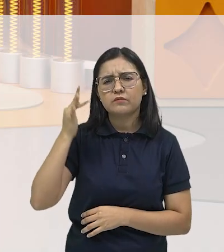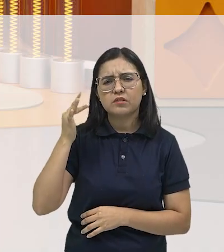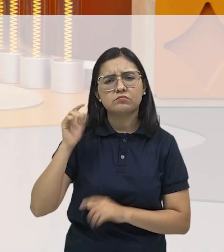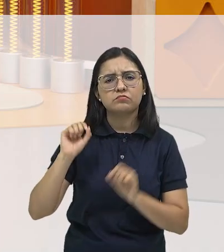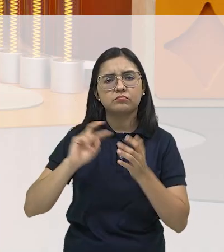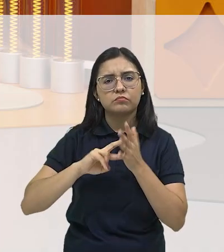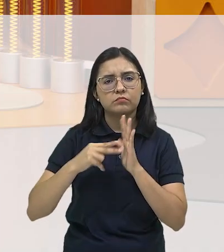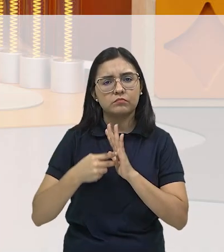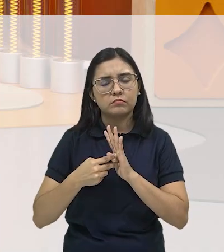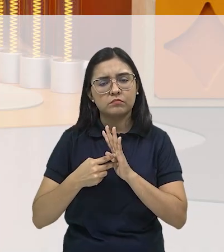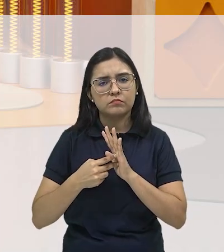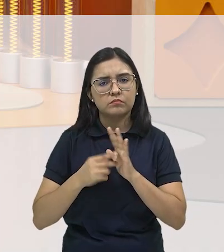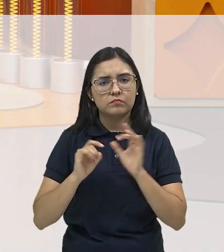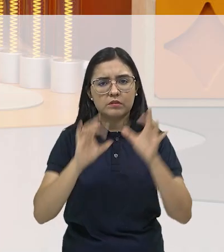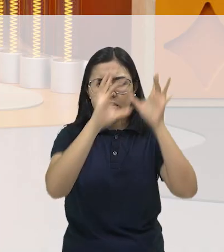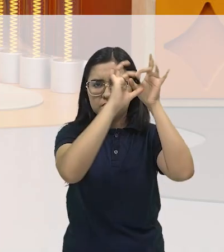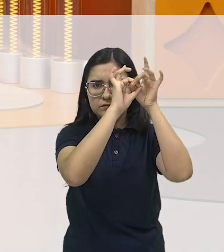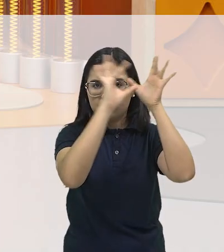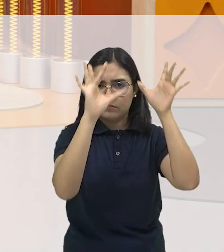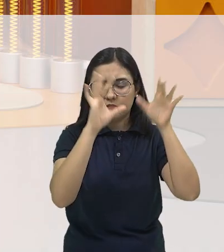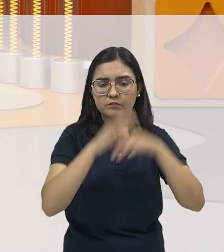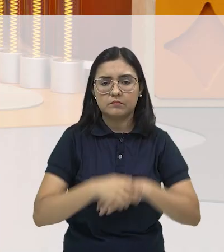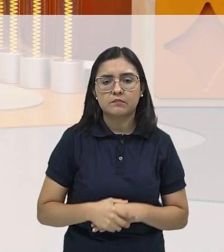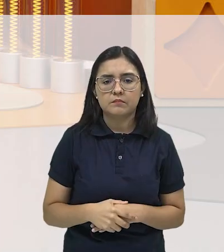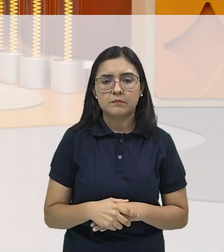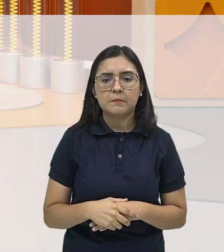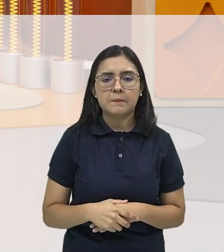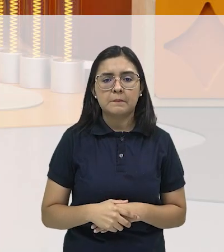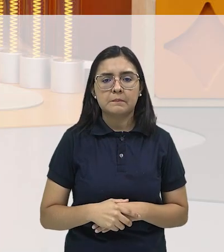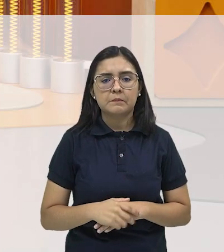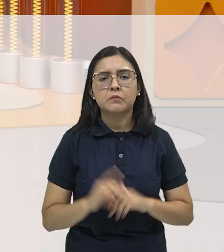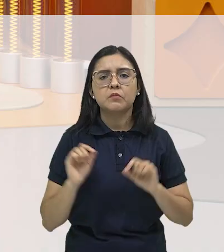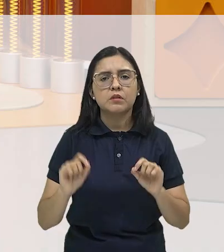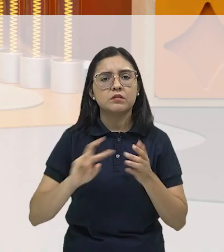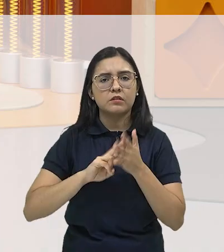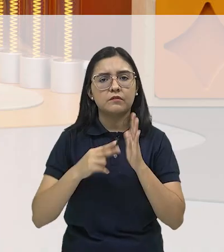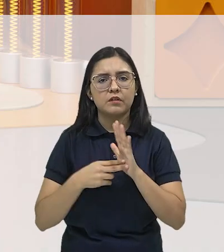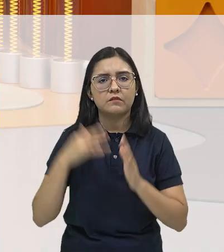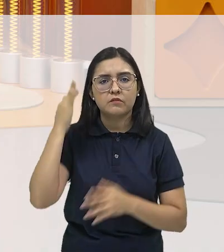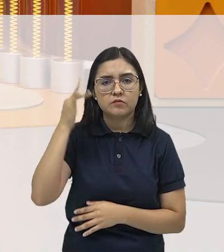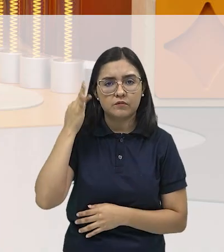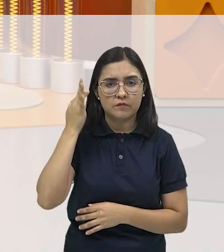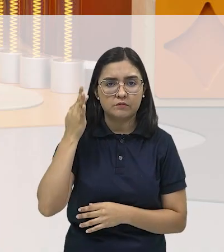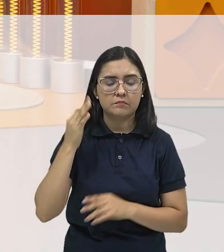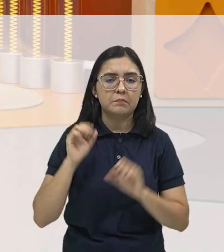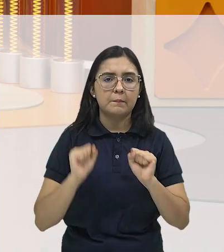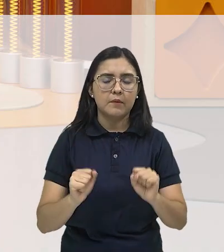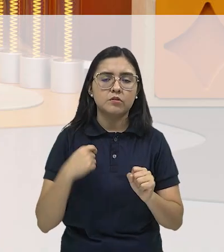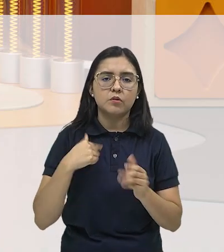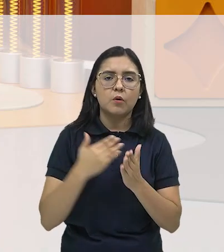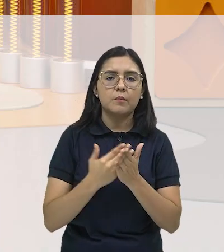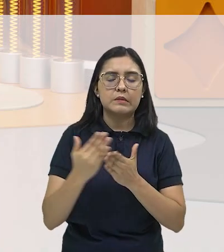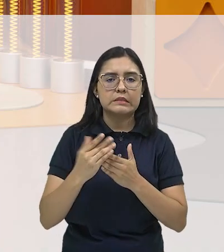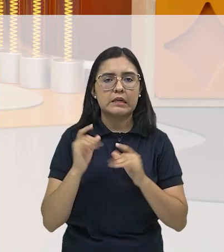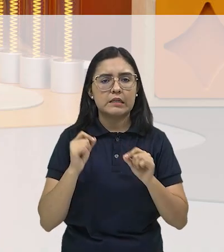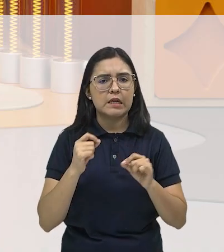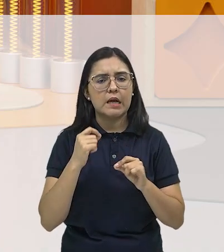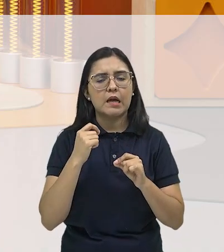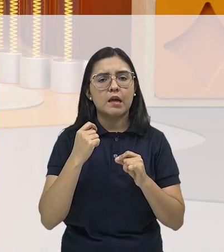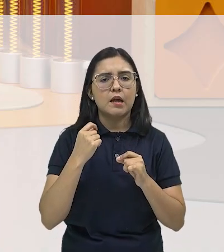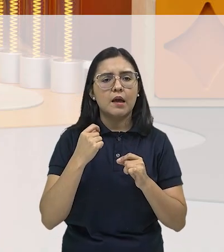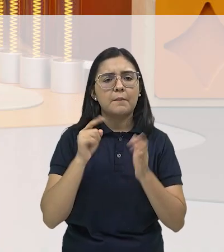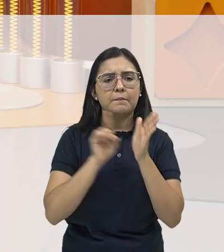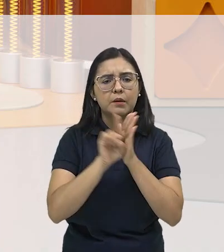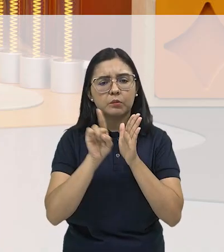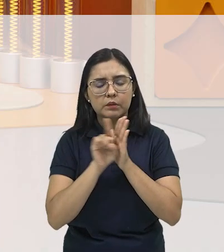Filosofia? Professor, liberalismo é filosofia? Por que é filosofia? O que é filosofia? Né? Você pode começar a se questionar, de